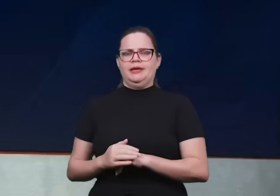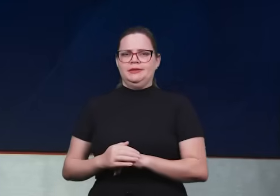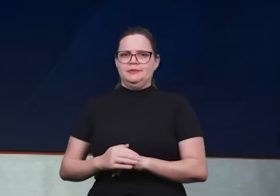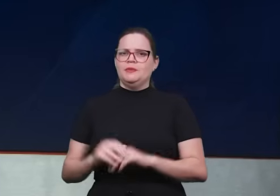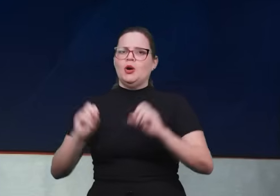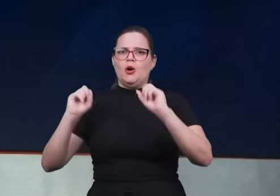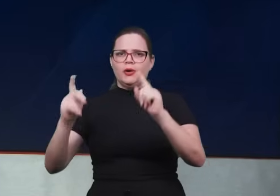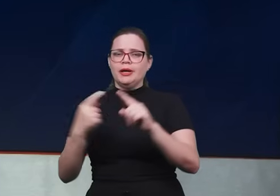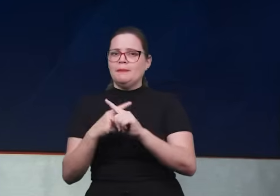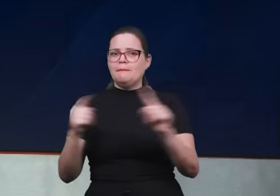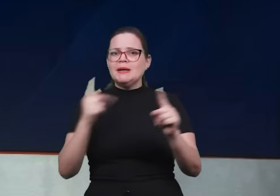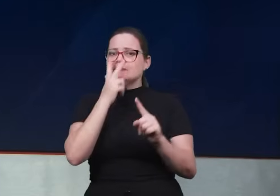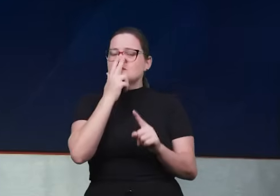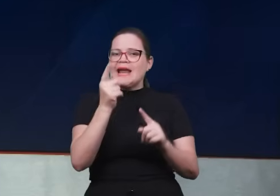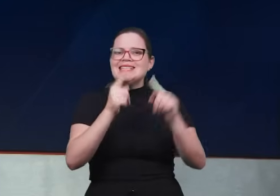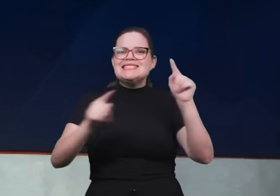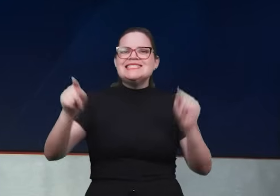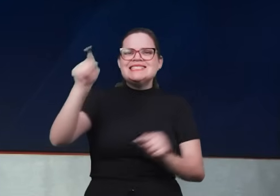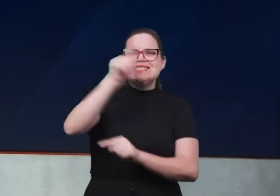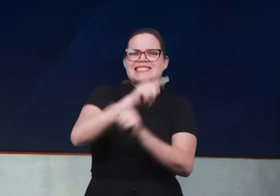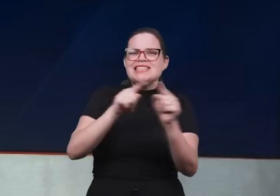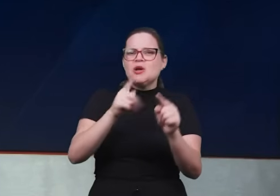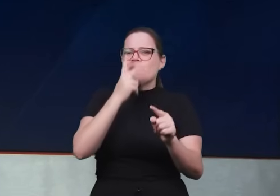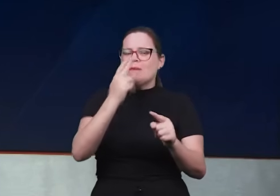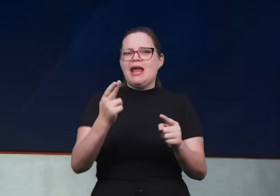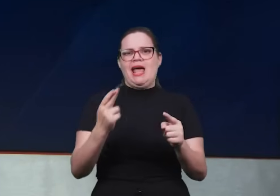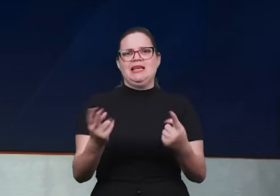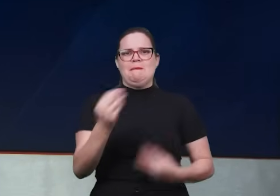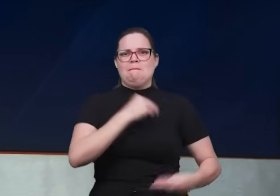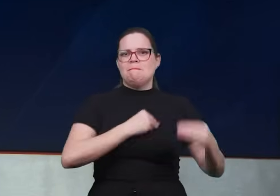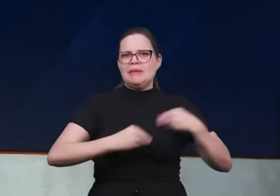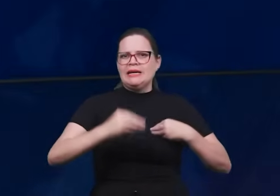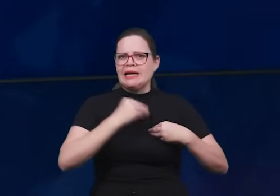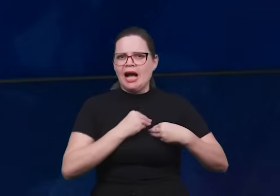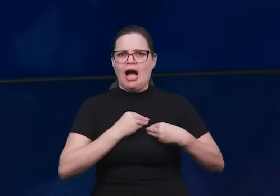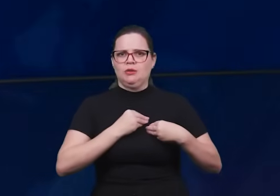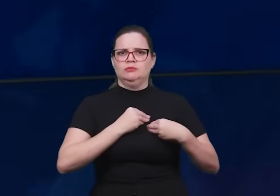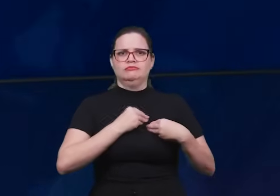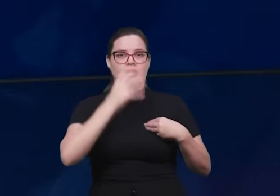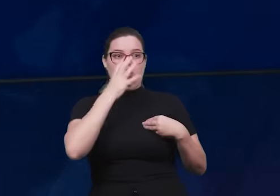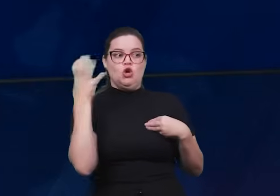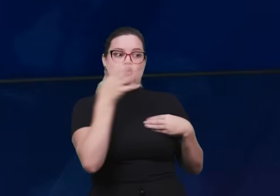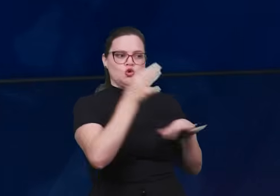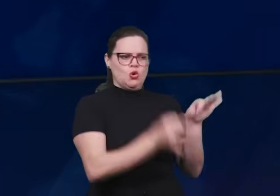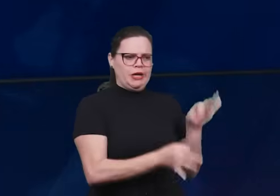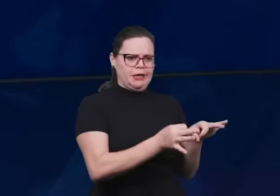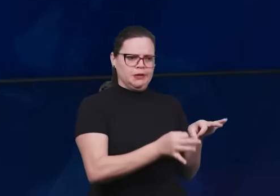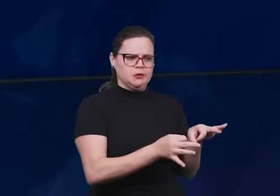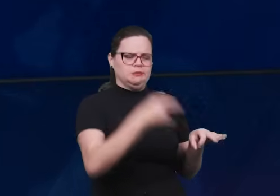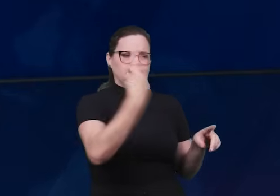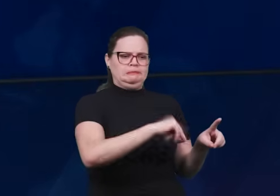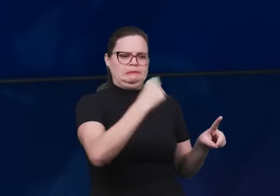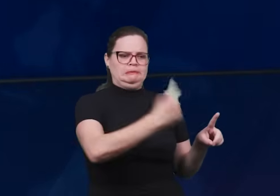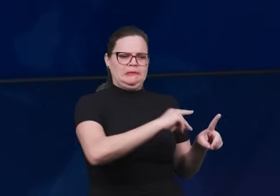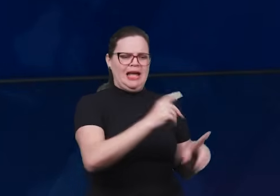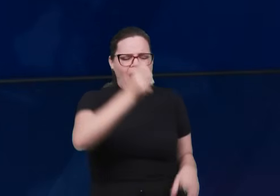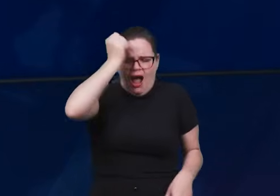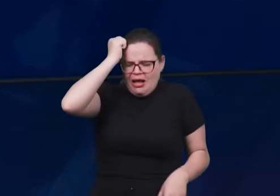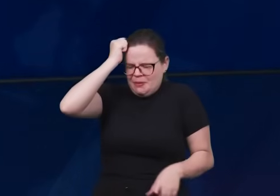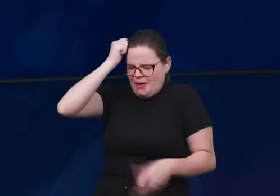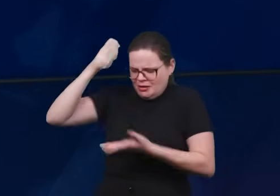juízo, arrependimento, clamor e libertação. Tudo isso contando sempre